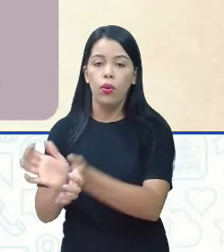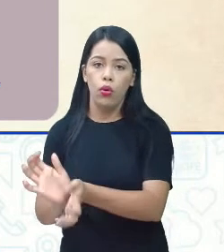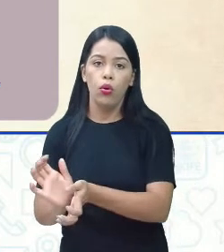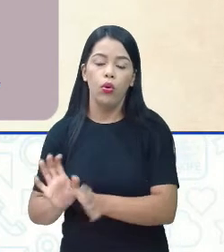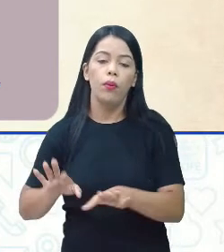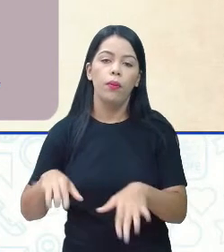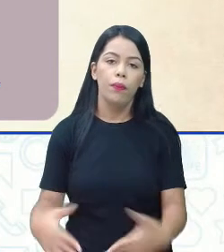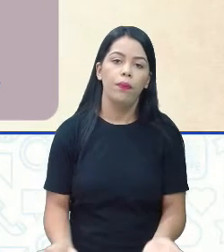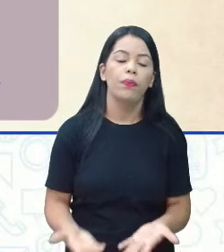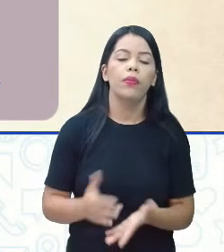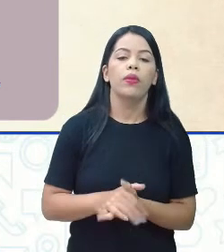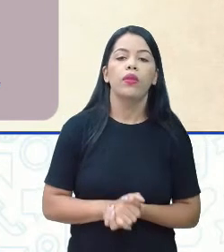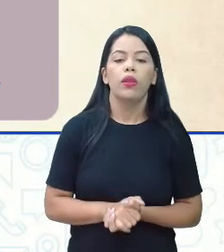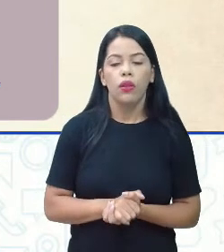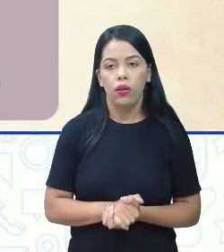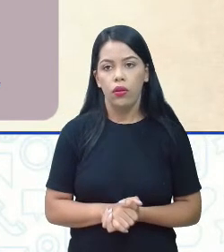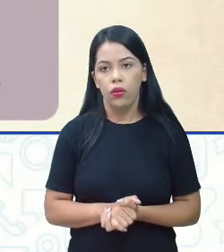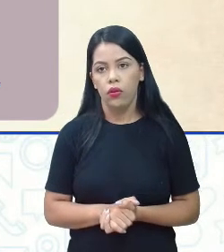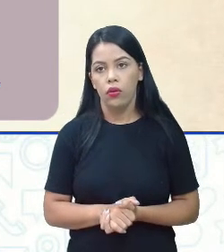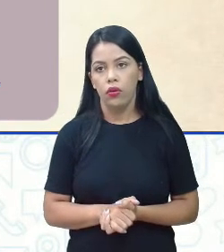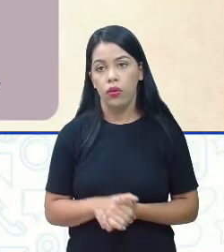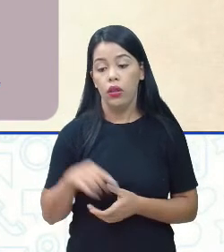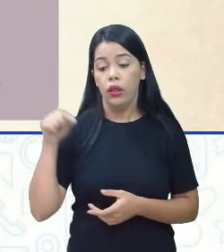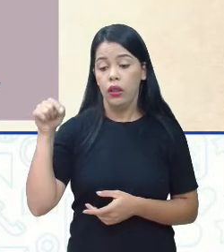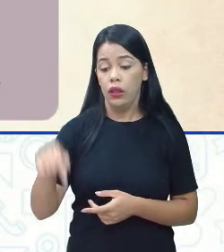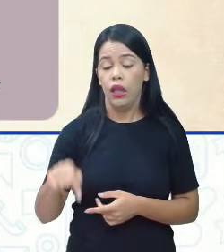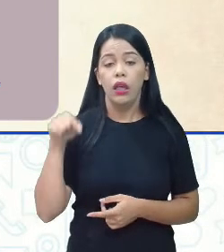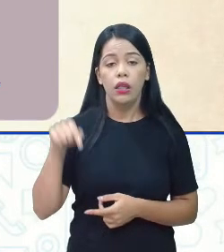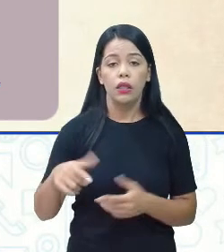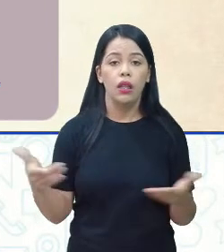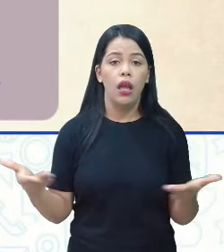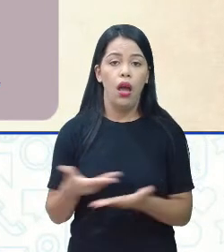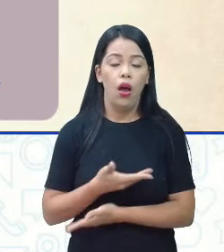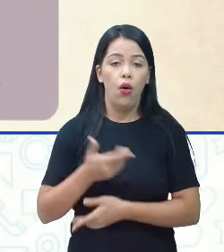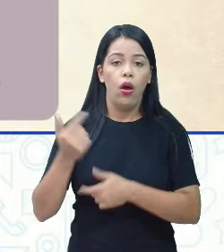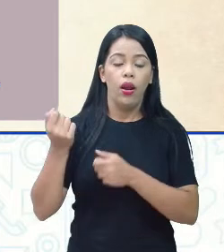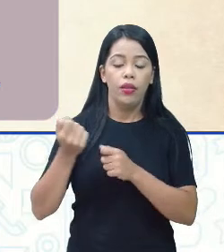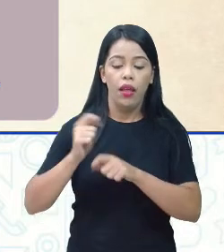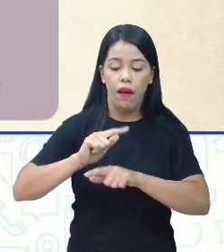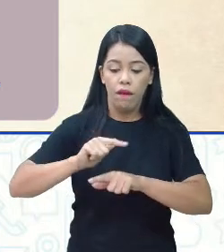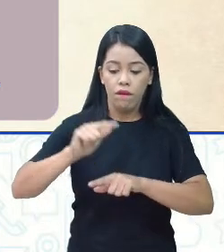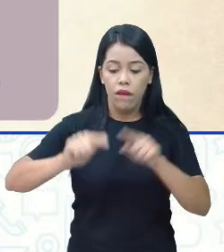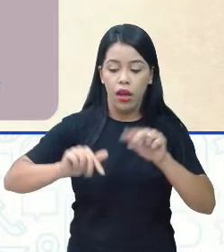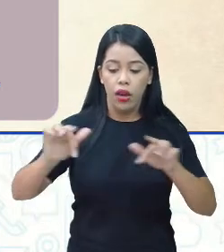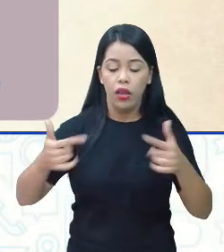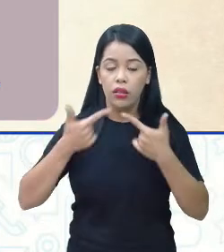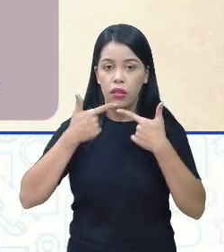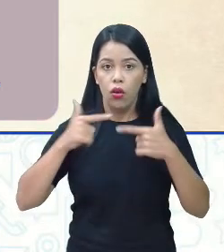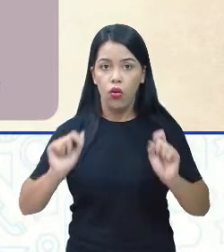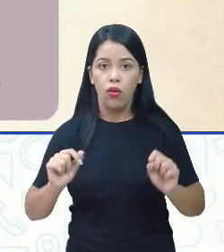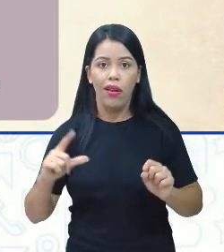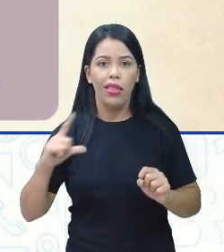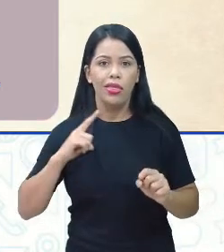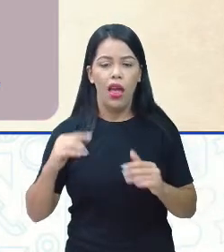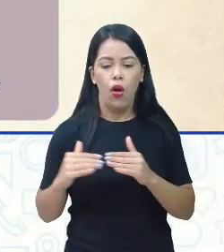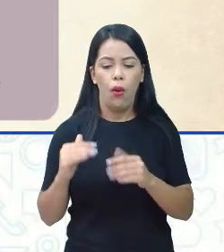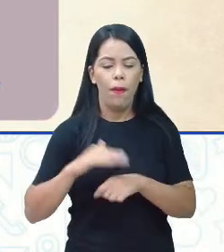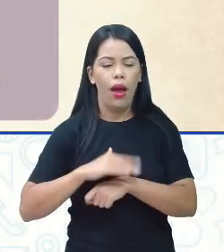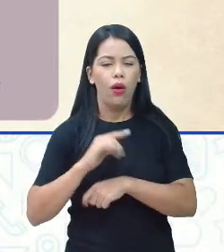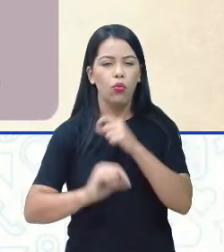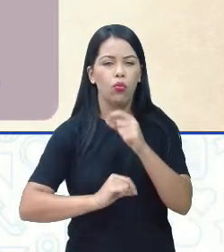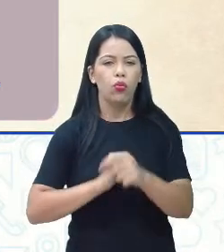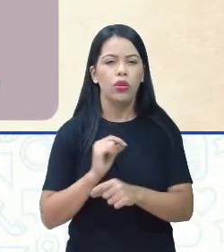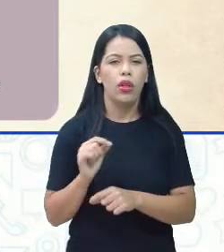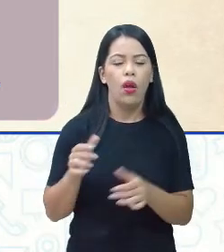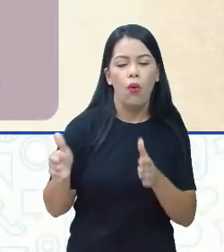histórica e geograficamente, no caso da variação social, a gíria está mais ligada à faixa etária do falante,